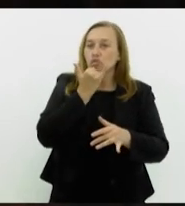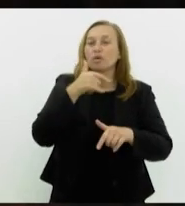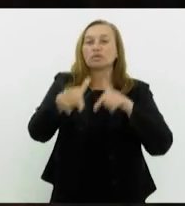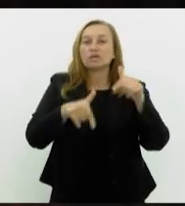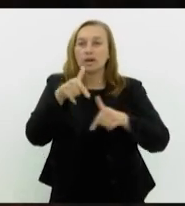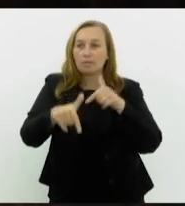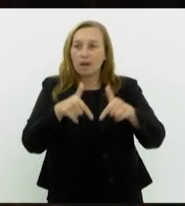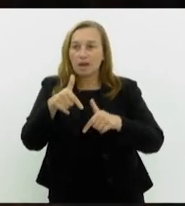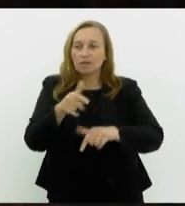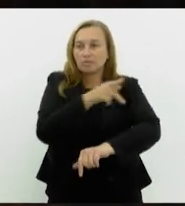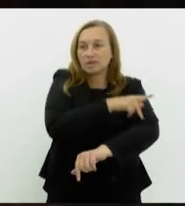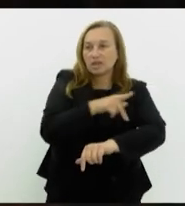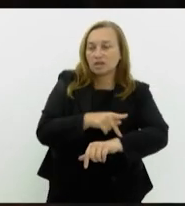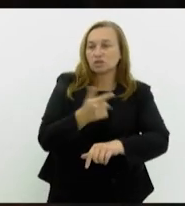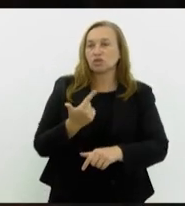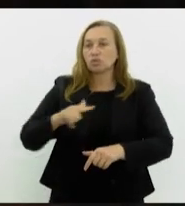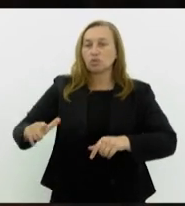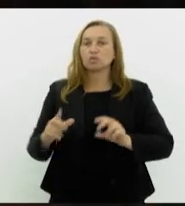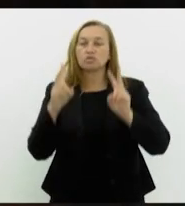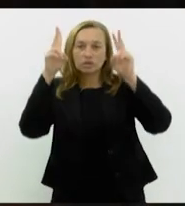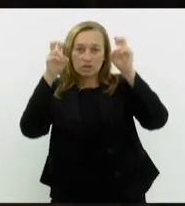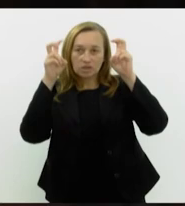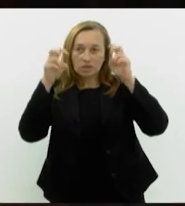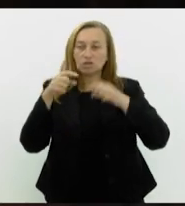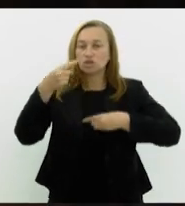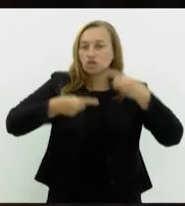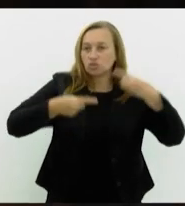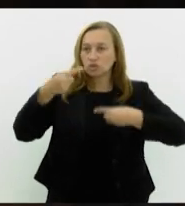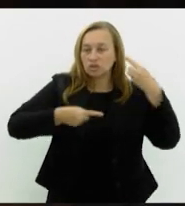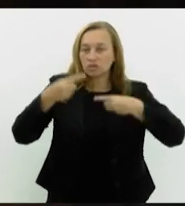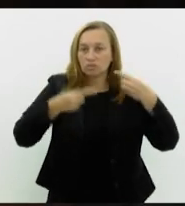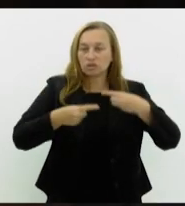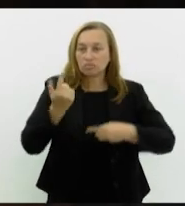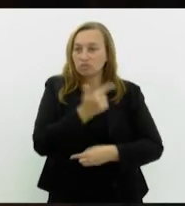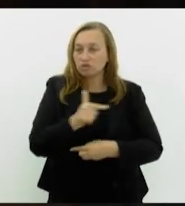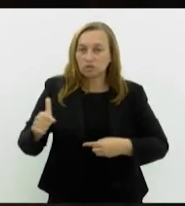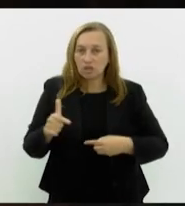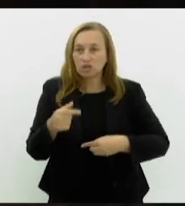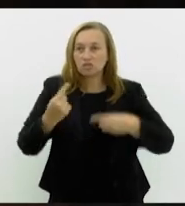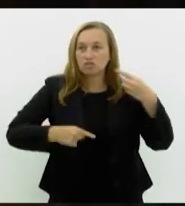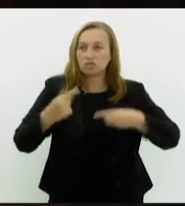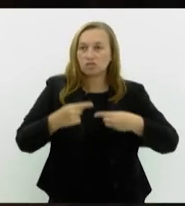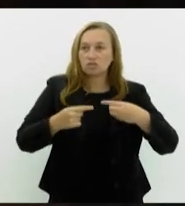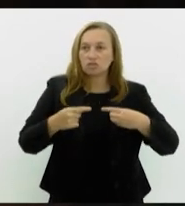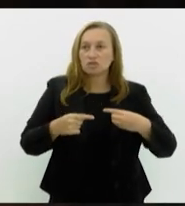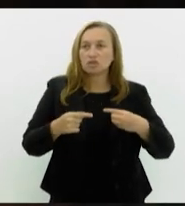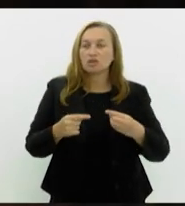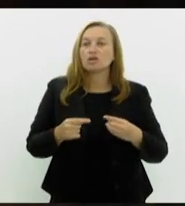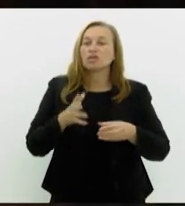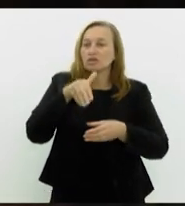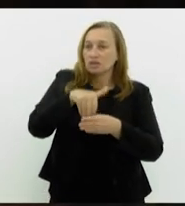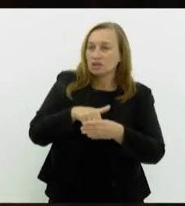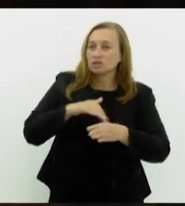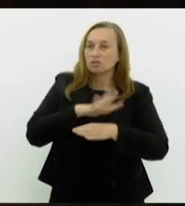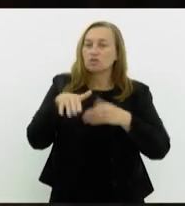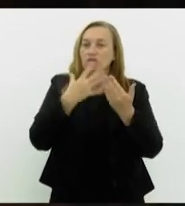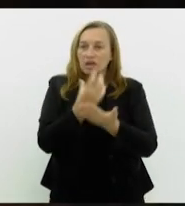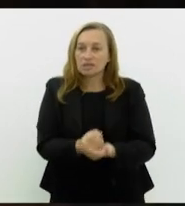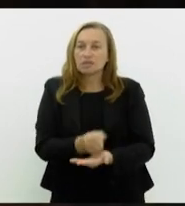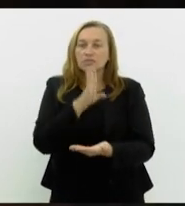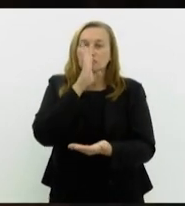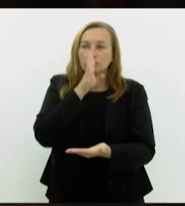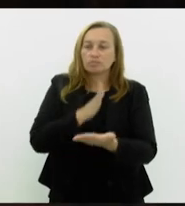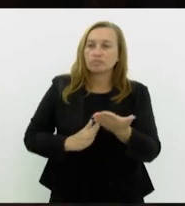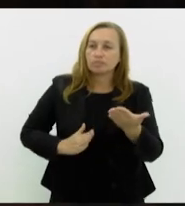Pedagógico e da outras providências. Em discussão, não havendo quem queira discutir, em votação, os senhores que